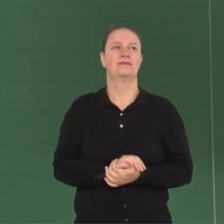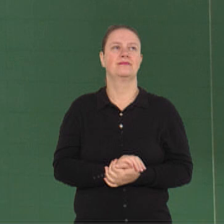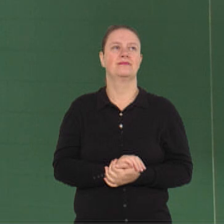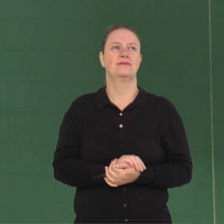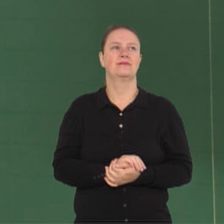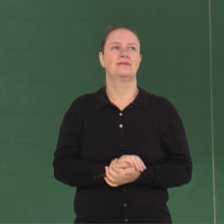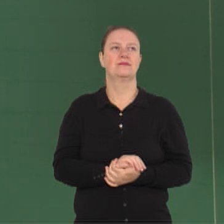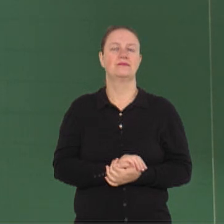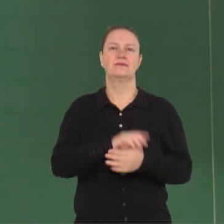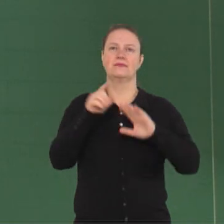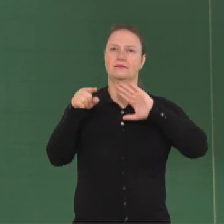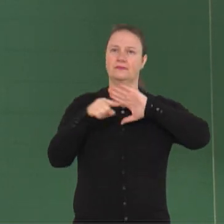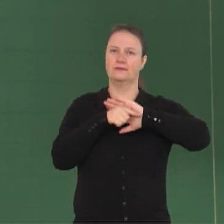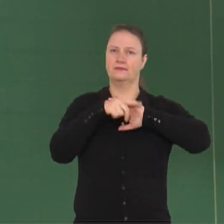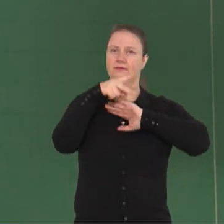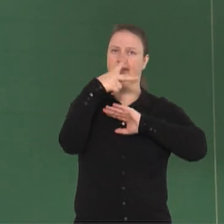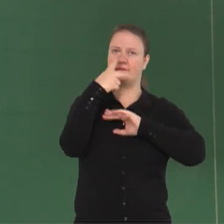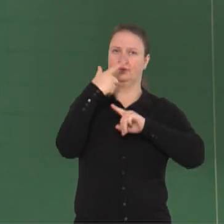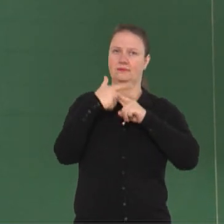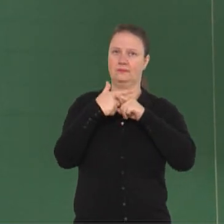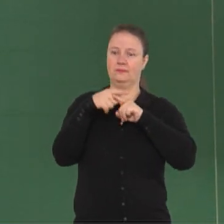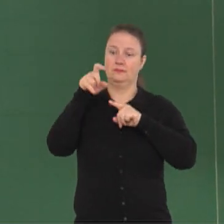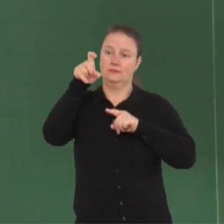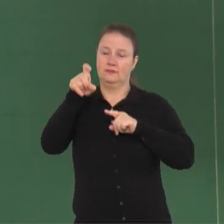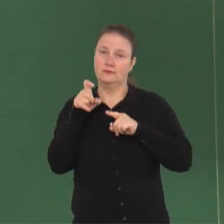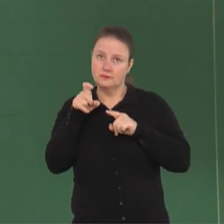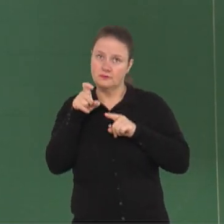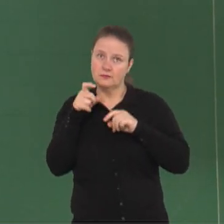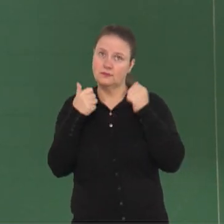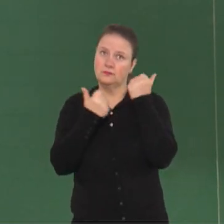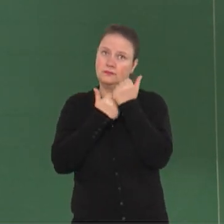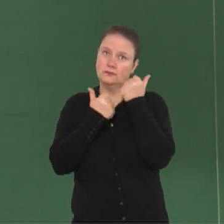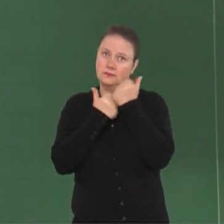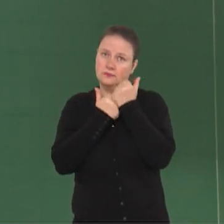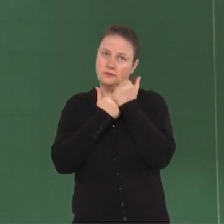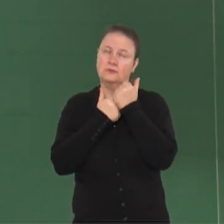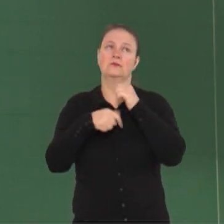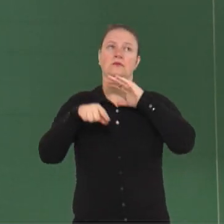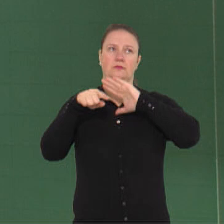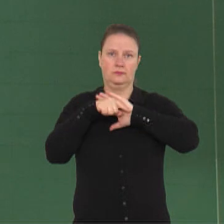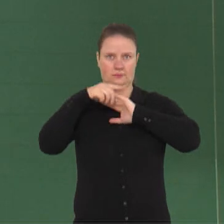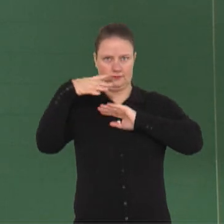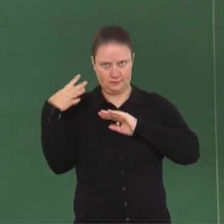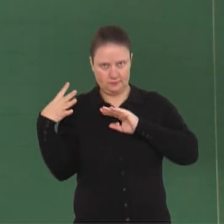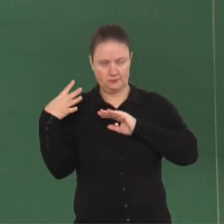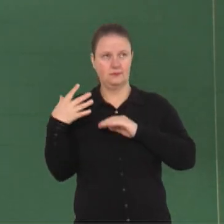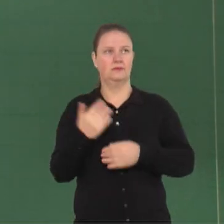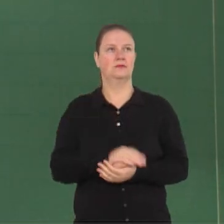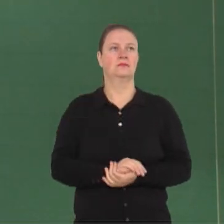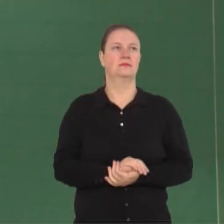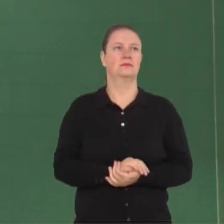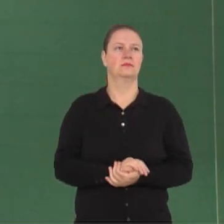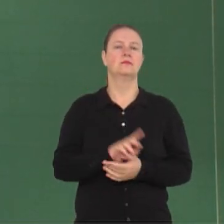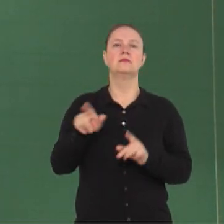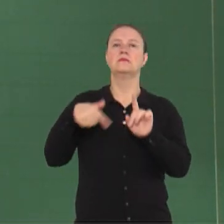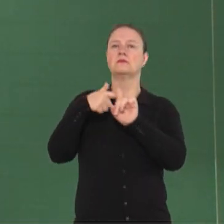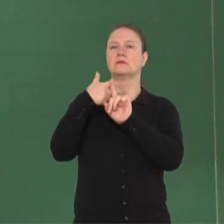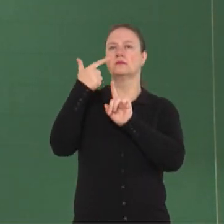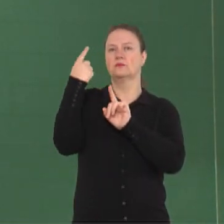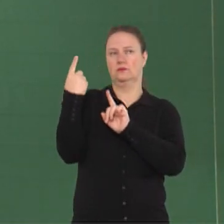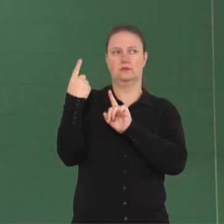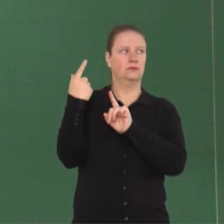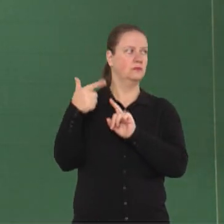Menos 2 vezes x, substitui por menos 4. Mais 1, repete.